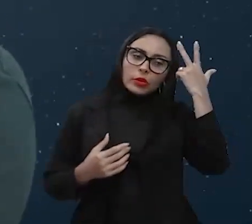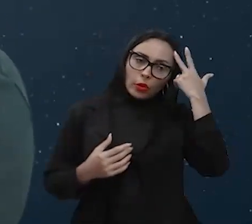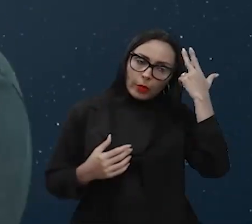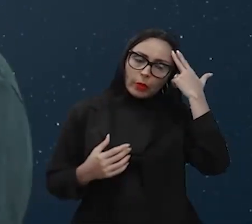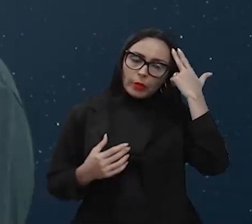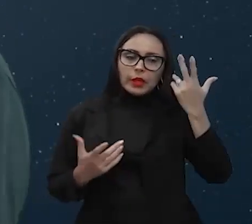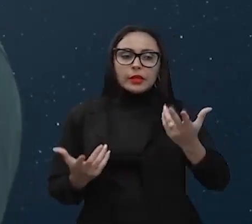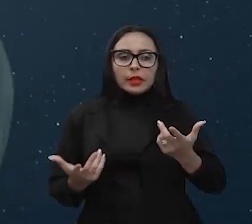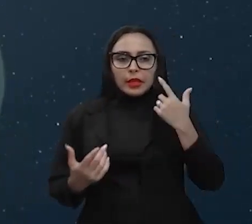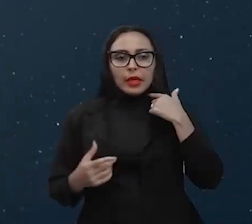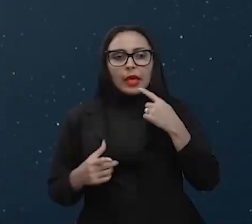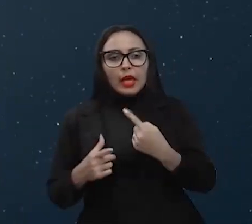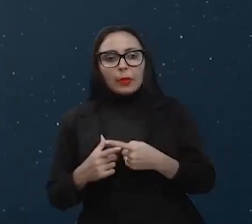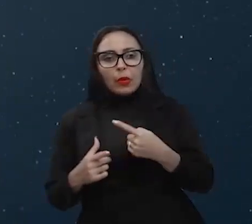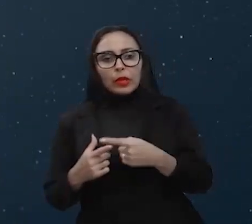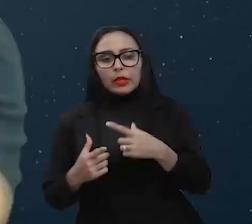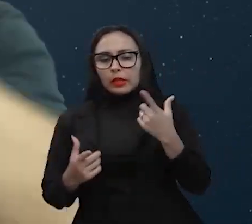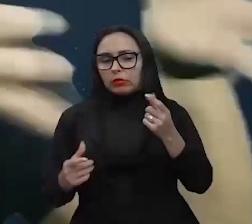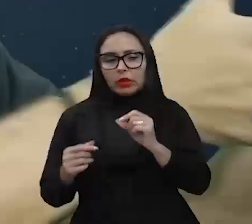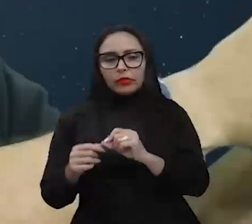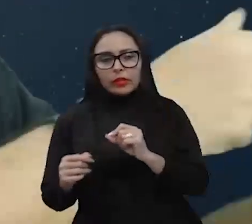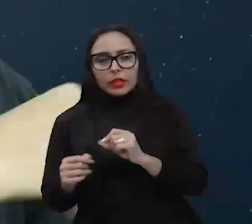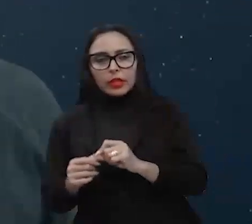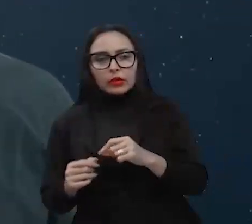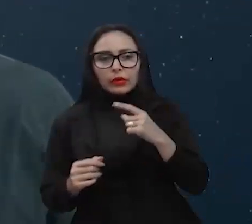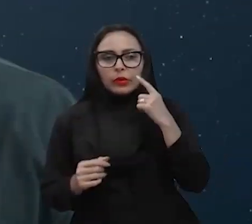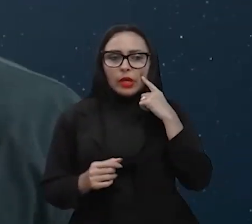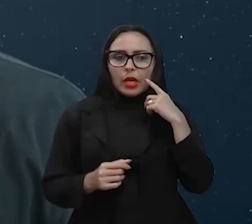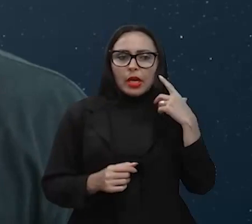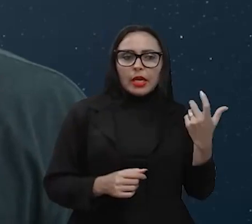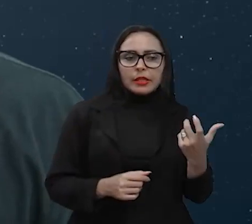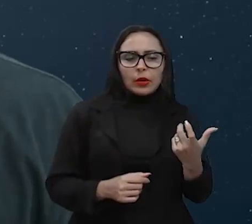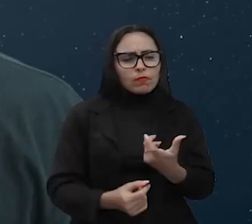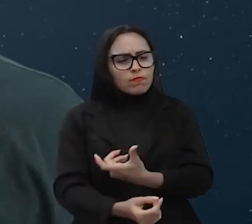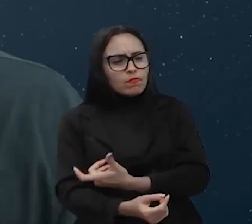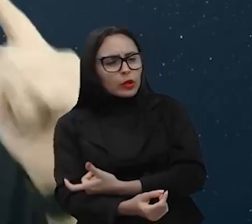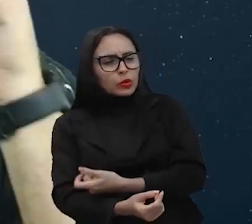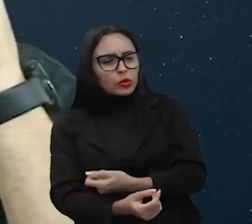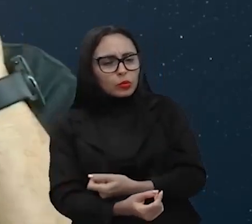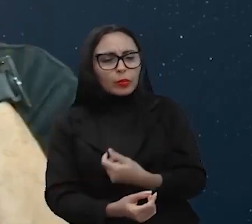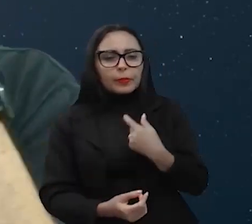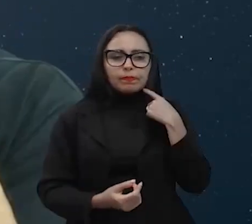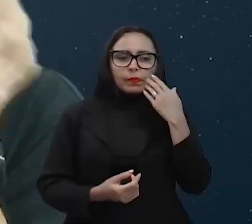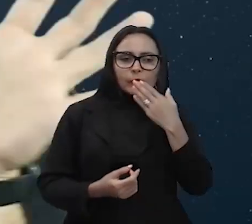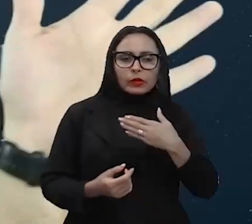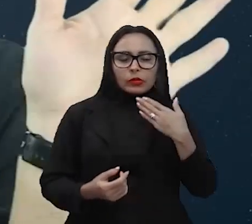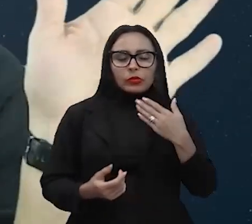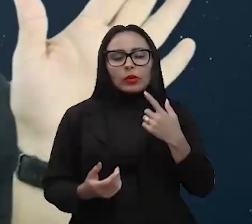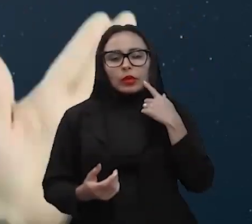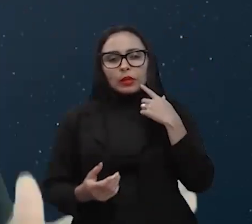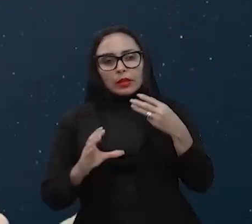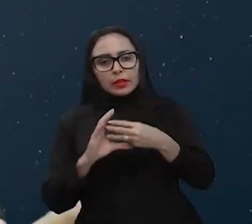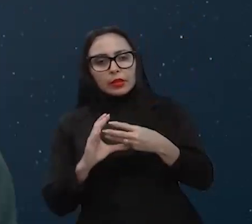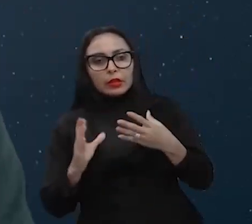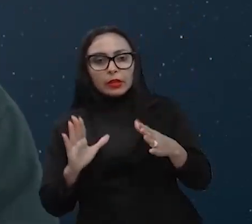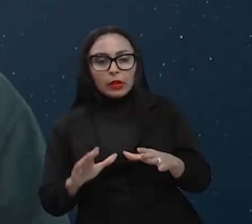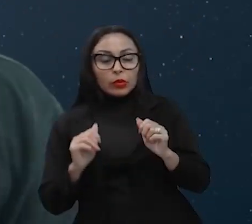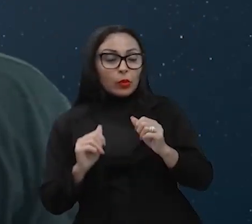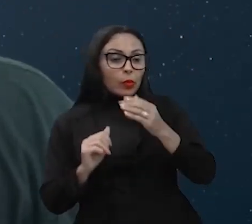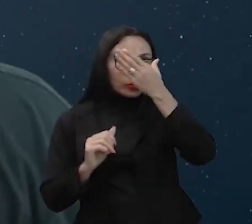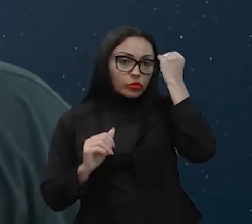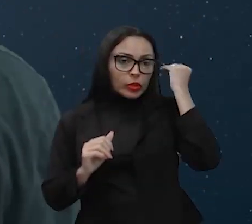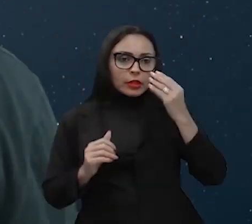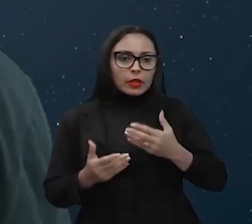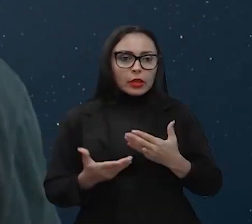não está produzindo. Então ele vai tomar insulina para a insulina colocar o açúcar na célula, beleza? Não pode esquecer disso. Aí com isso a